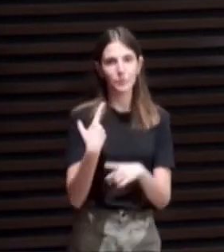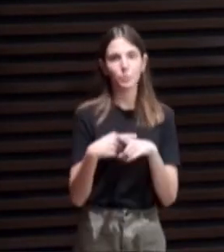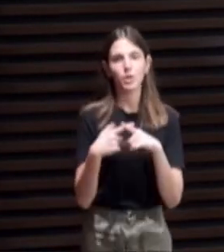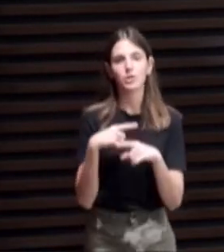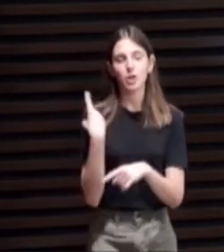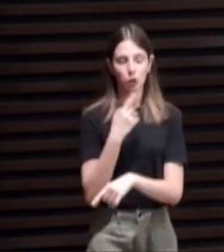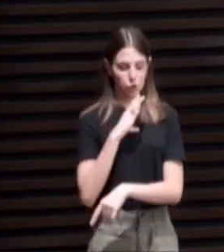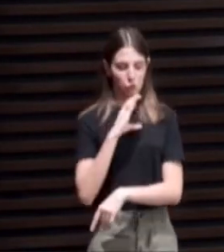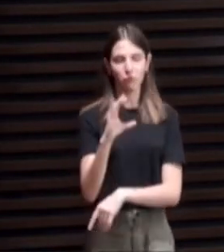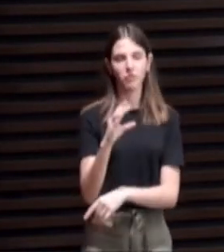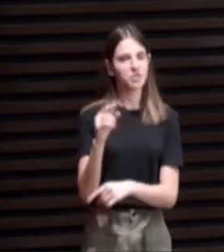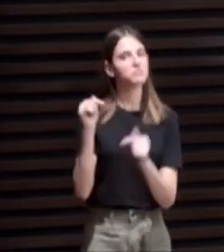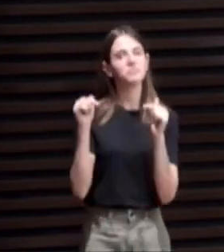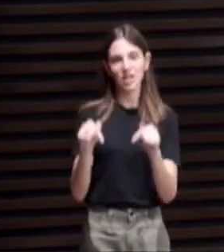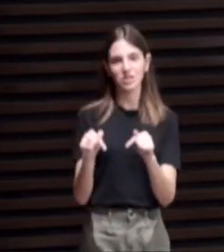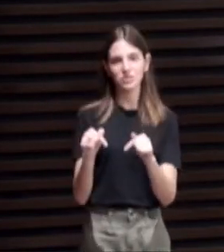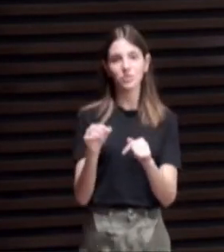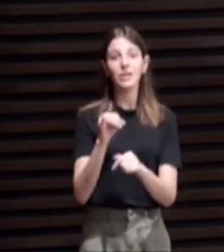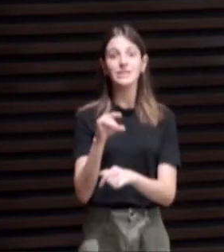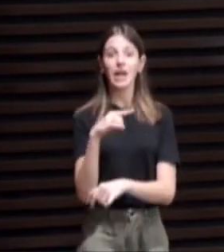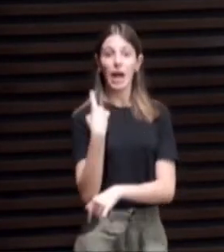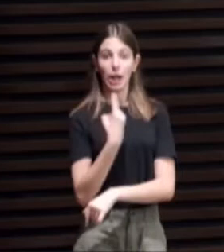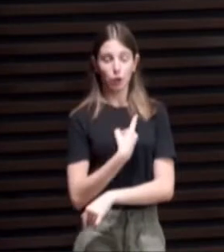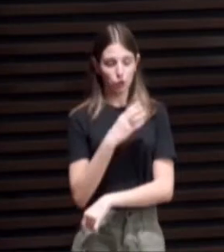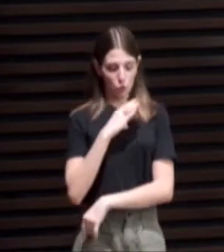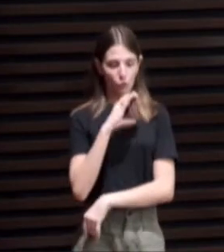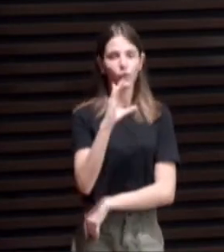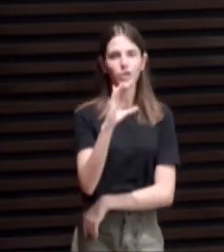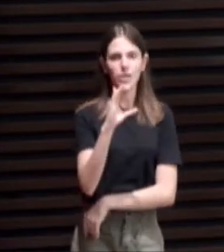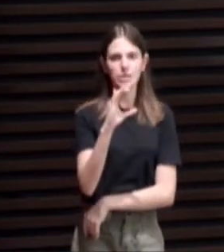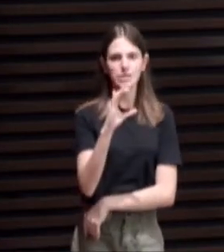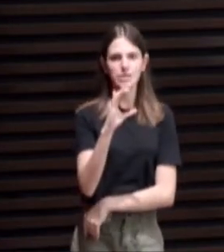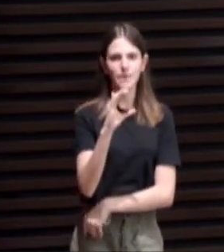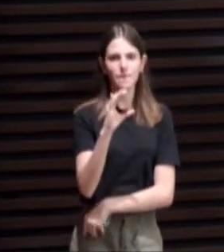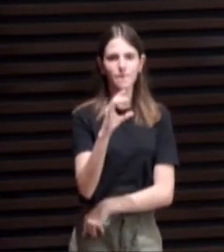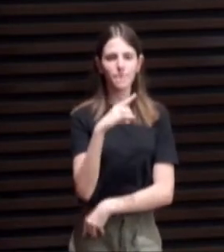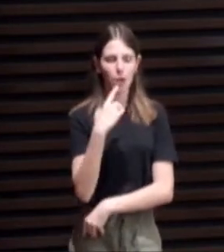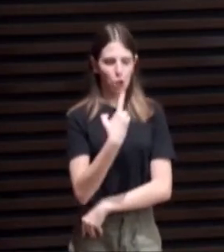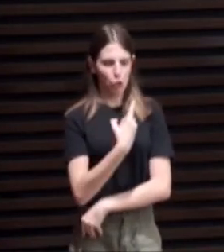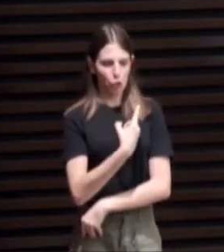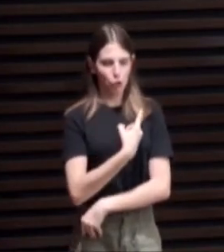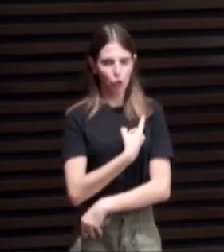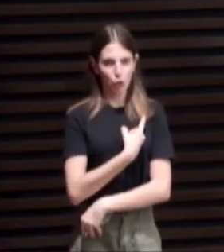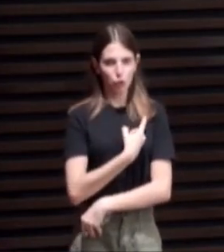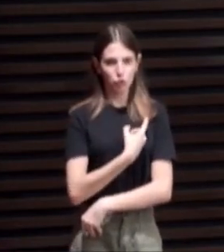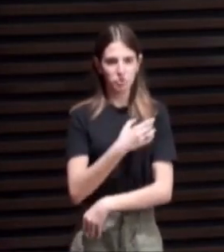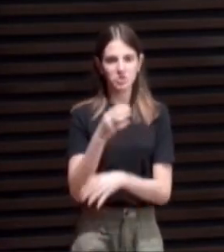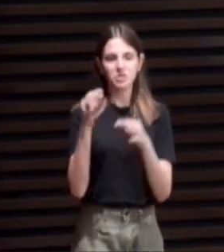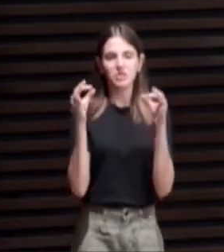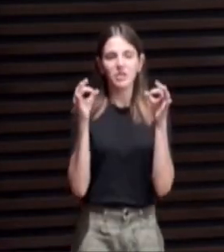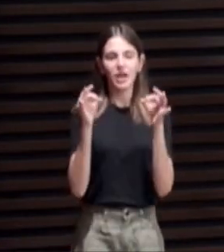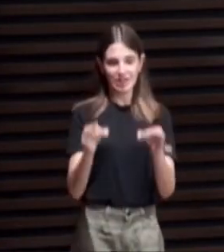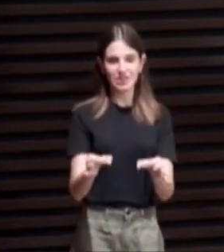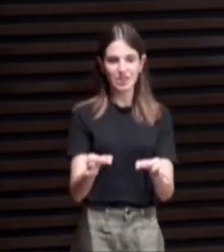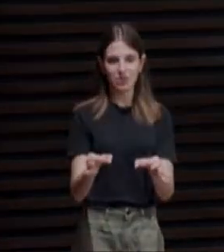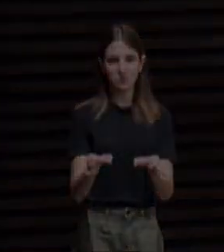Se a nossa confiança estiver centrada nos nossos acertos, meus